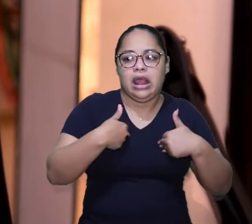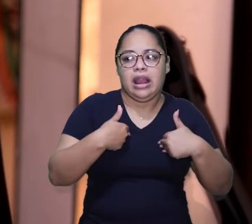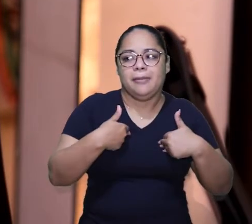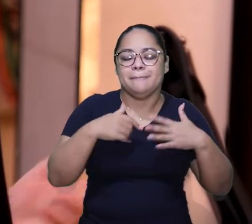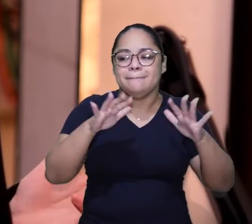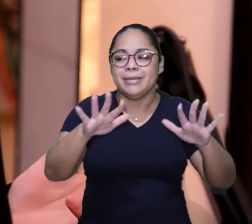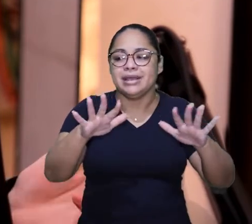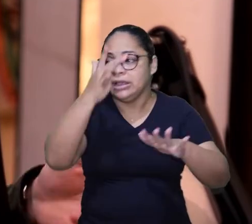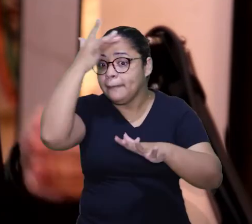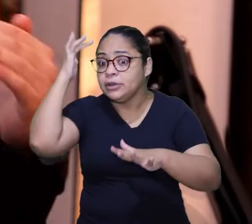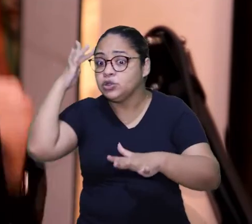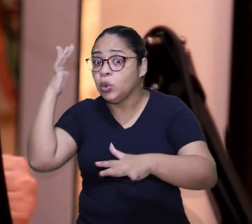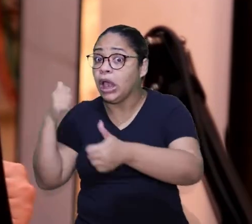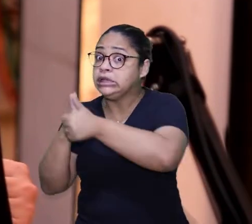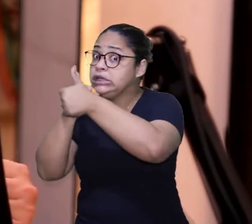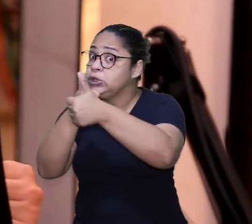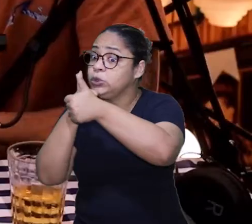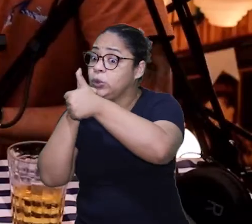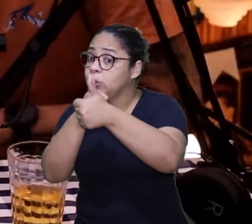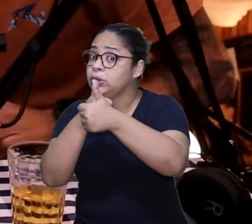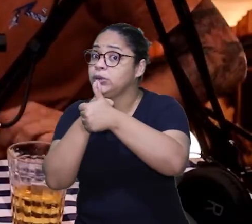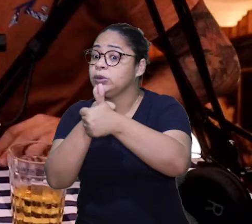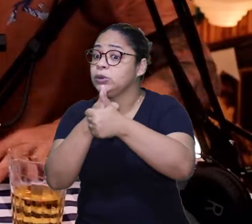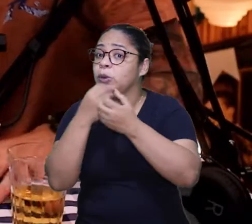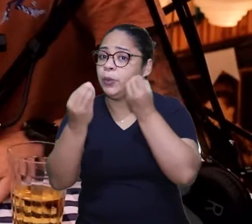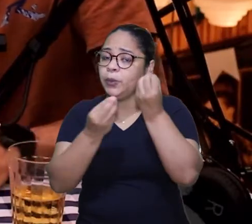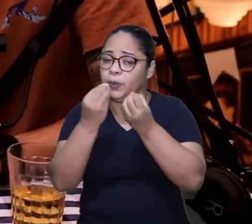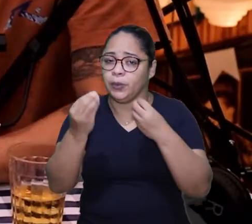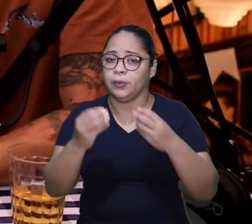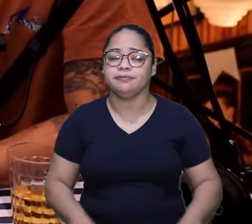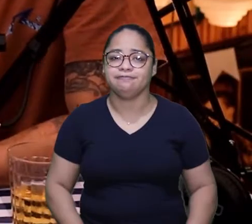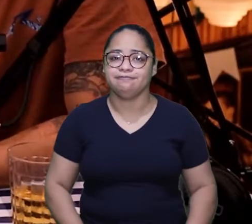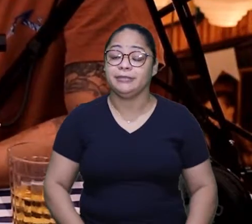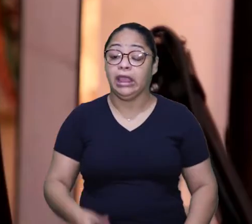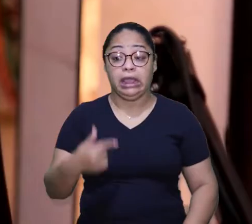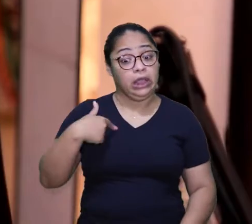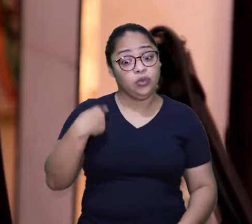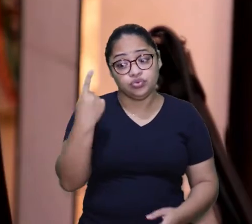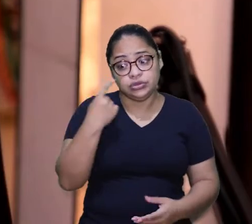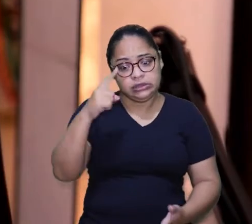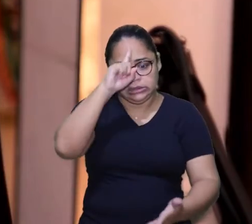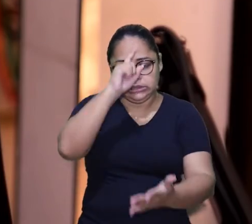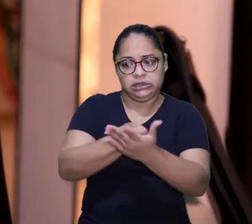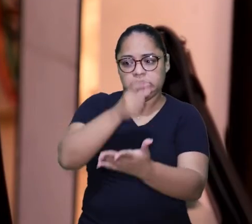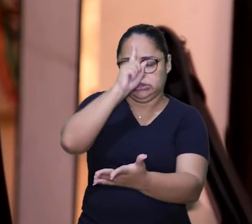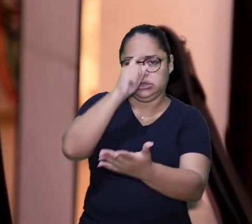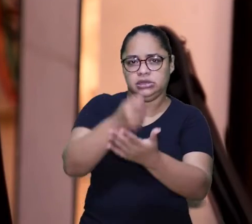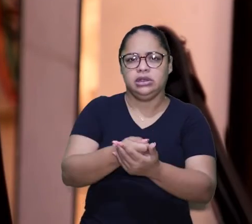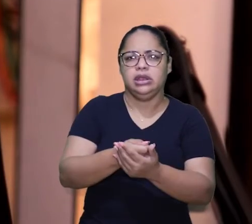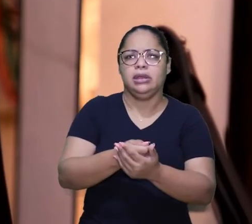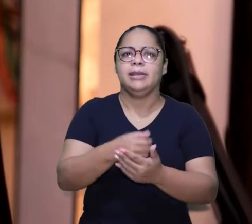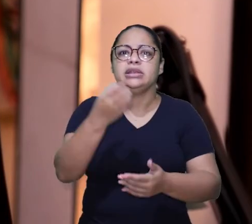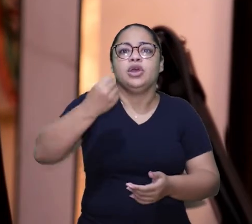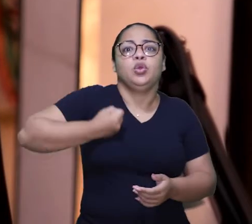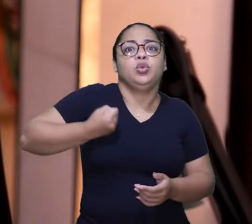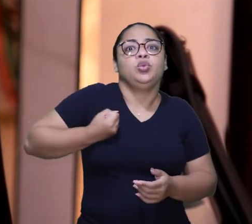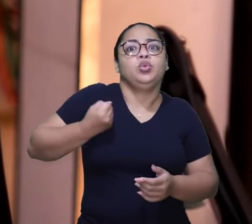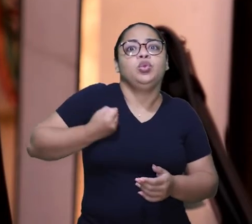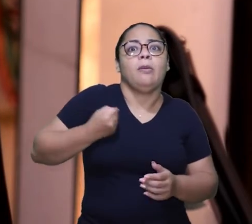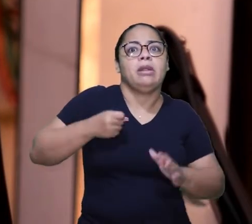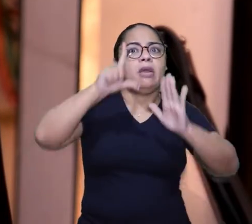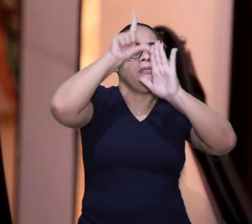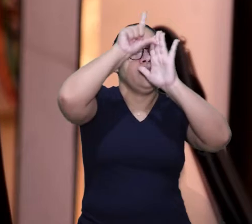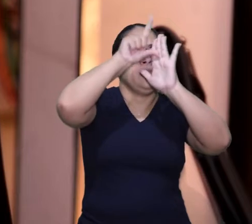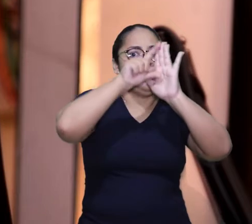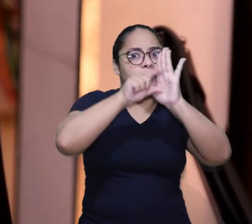da página não vai gostar e meus números vão ficar sozinho para tomar essas decisões de estratégia aí se meus números caem os patrocinadores não vão querer